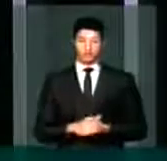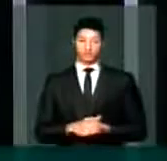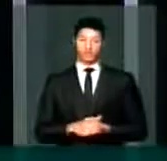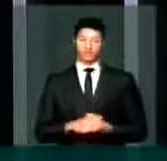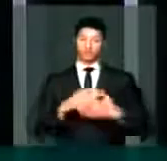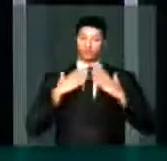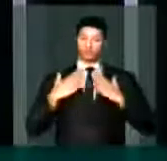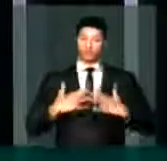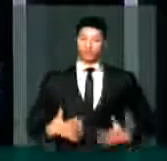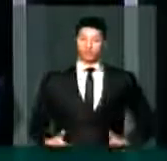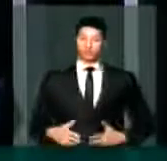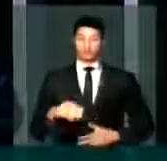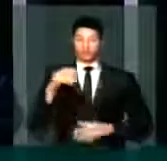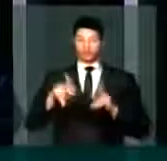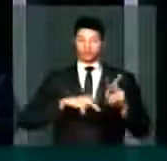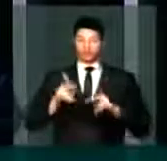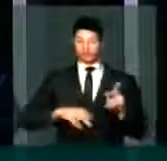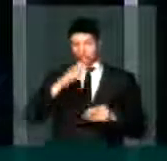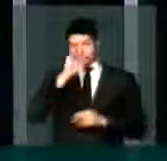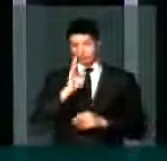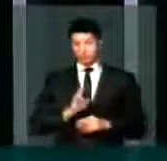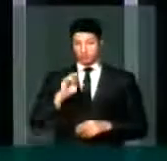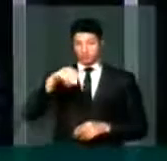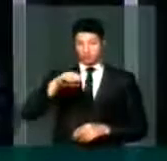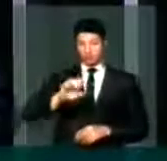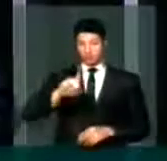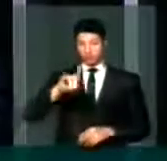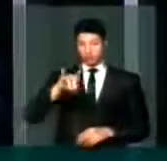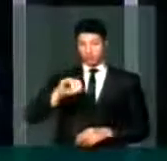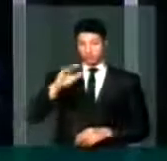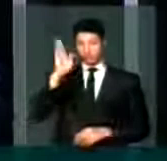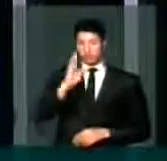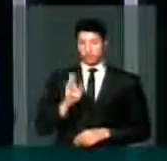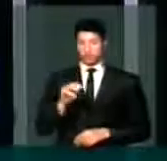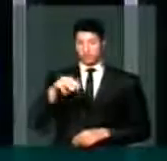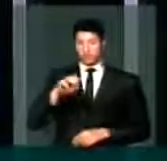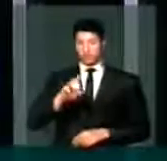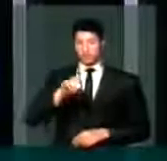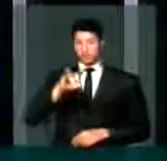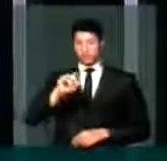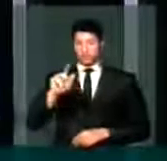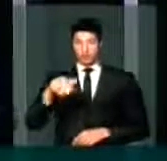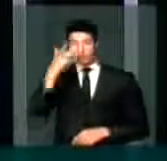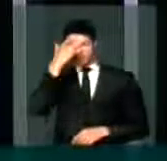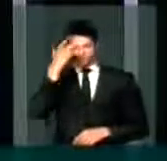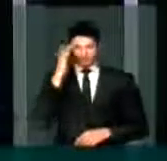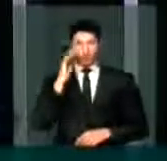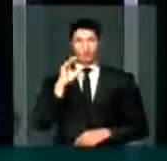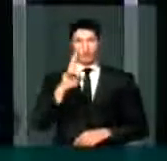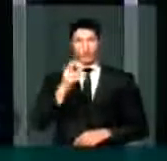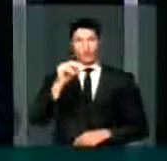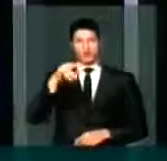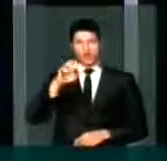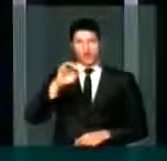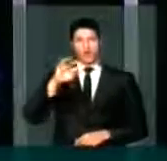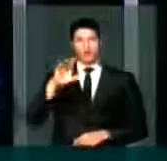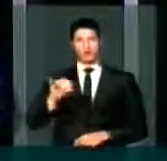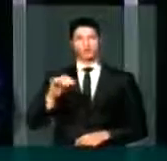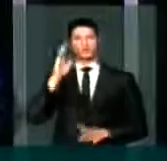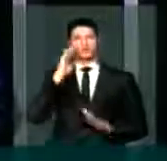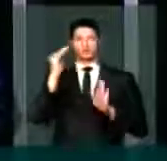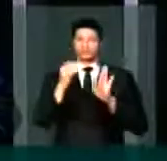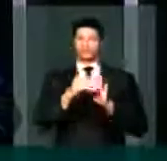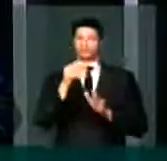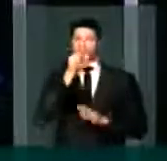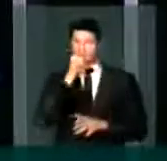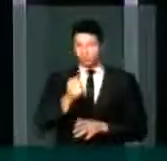o comportamento do brasileiro médio. O brasileiro médio é alguém honesto, correto, que cumpre